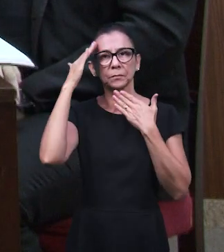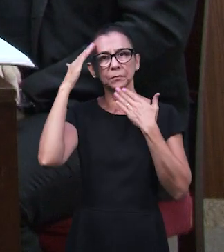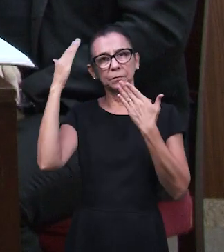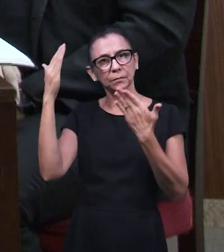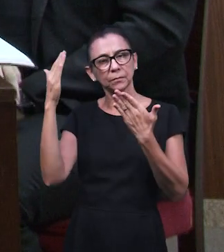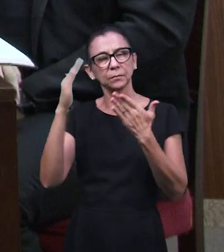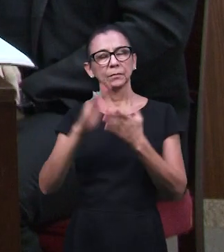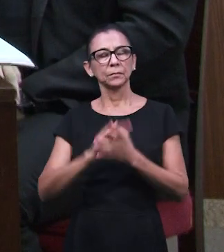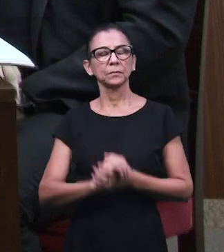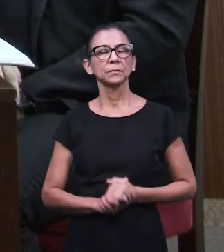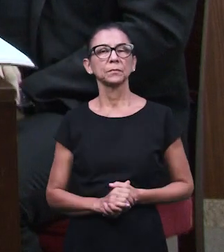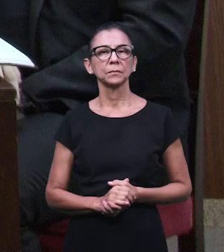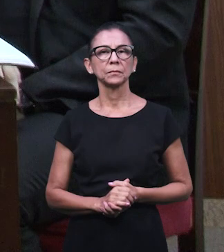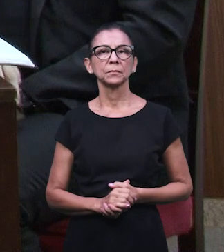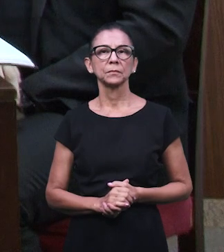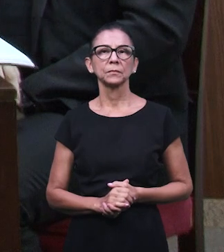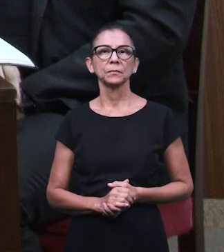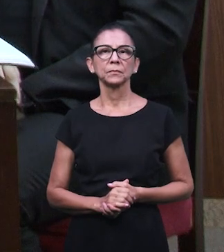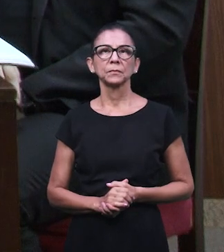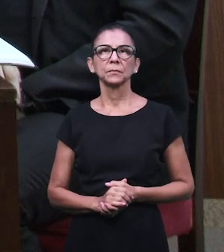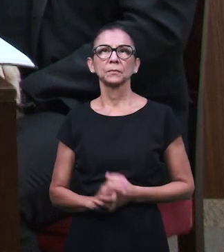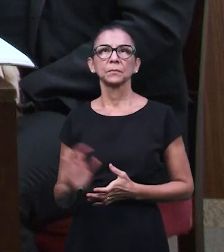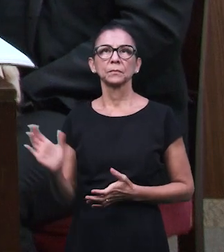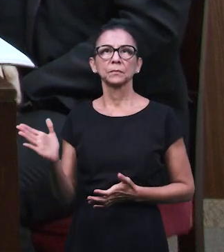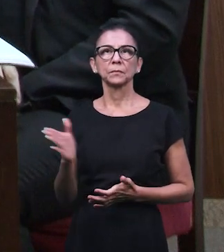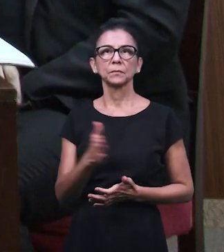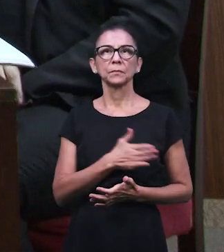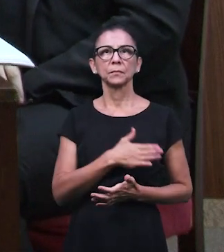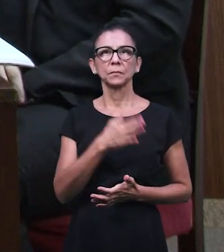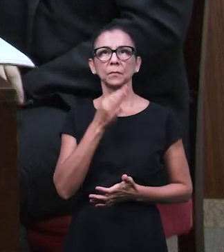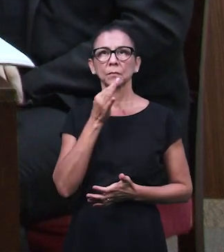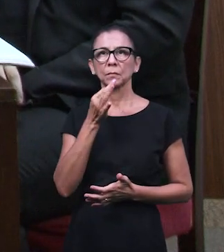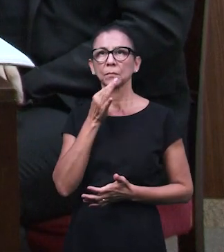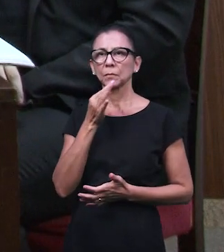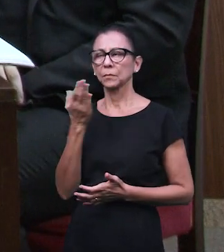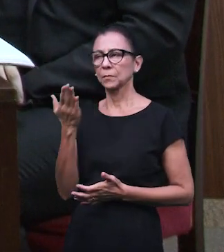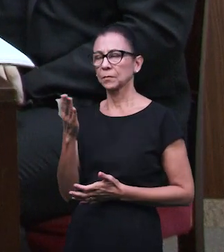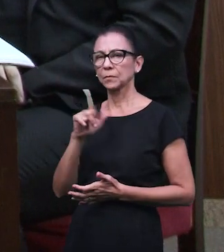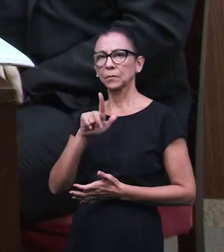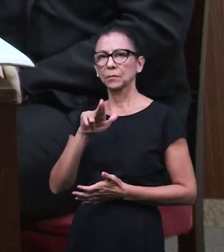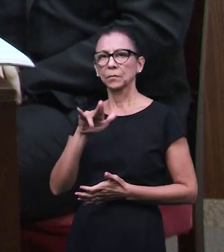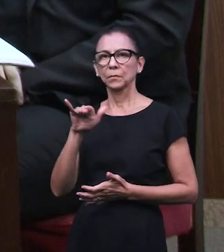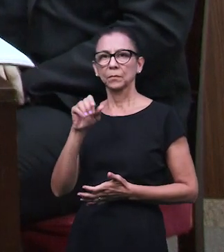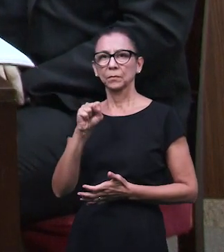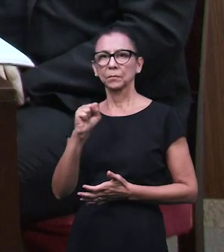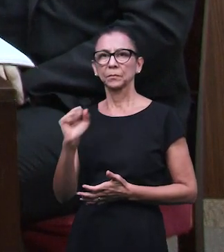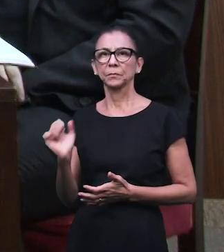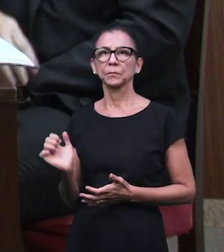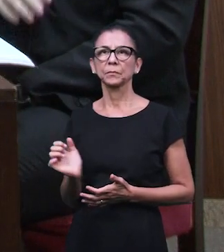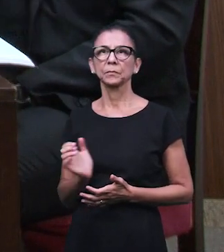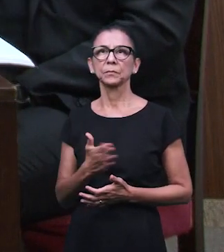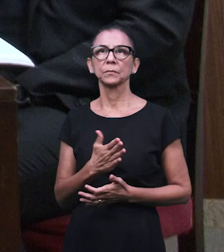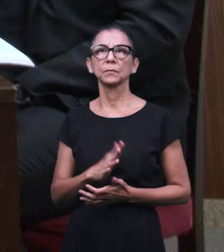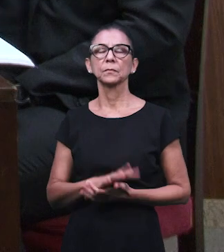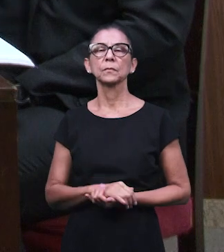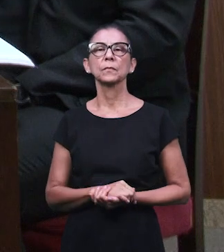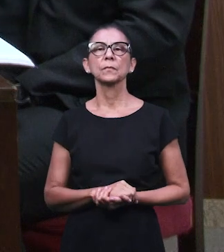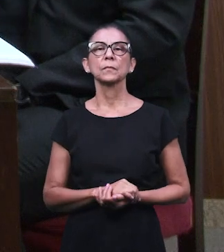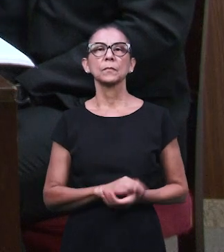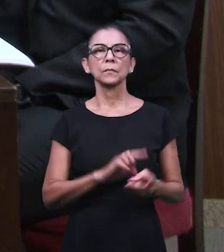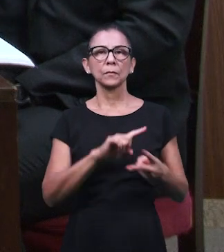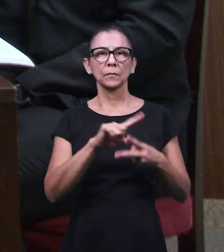comentário do nosso irmão Luiz Fernando. As respostas das irmãs foram uma bênção, com certeza, e é importante